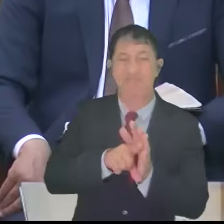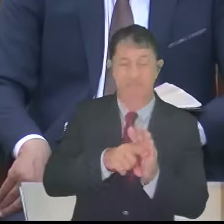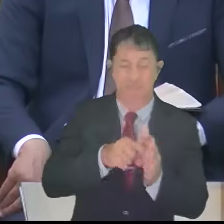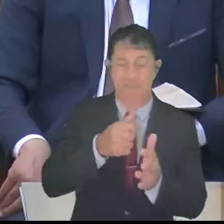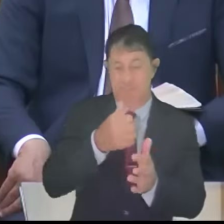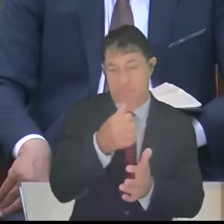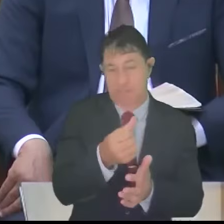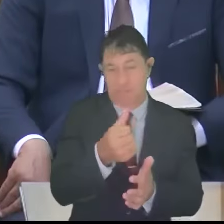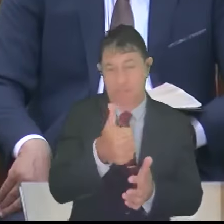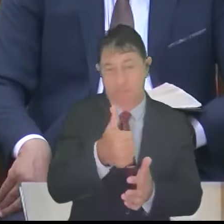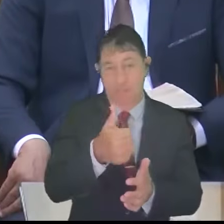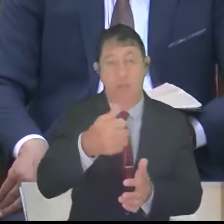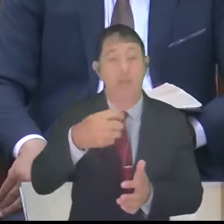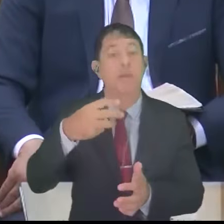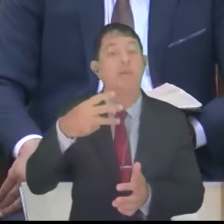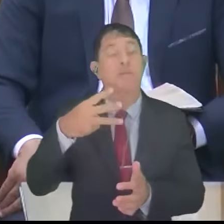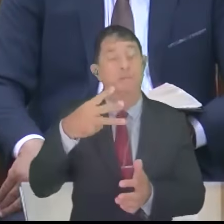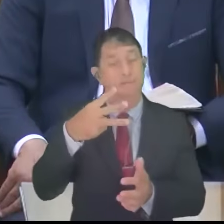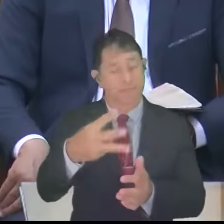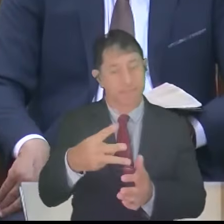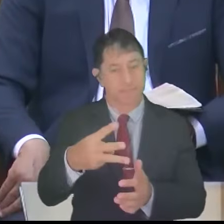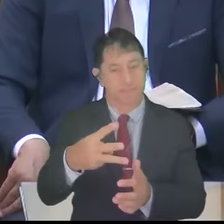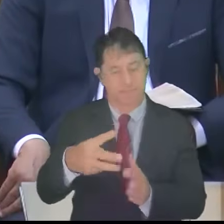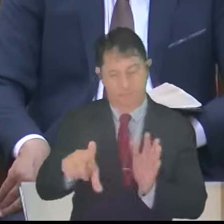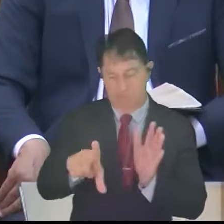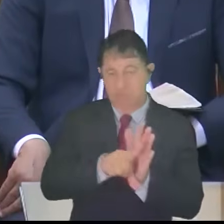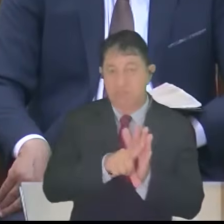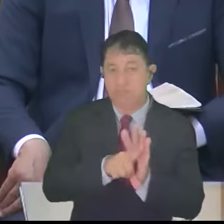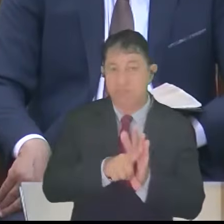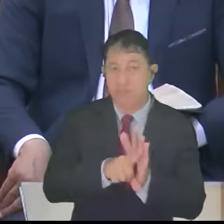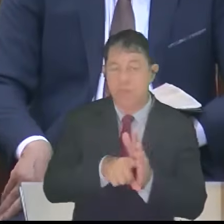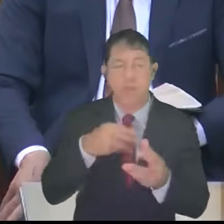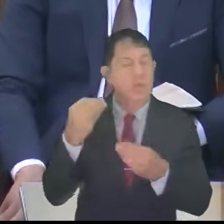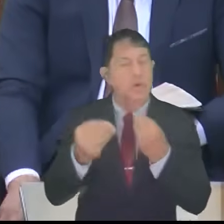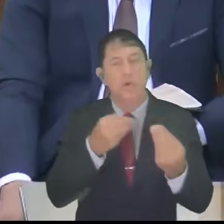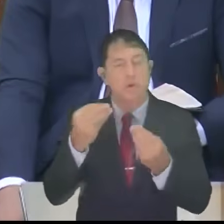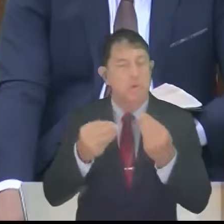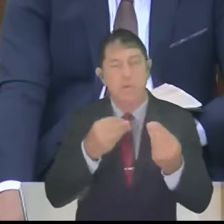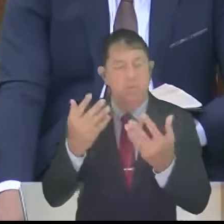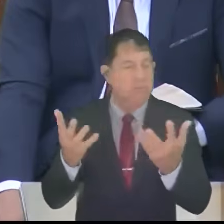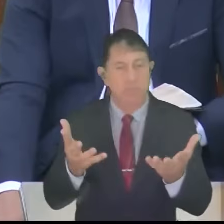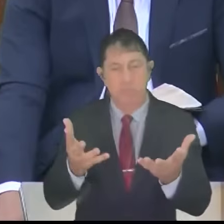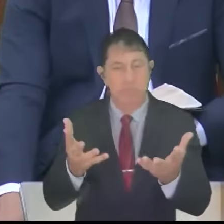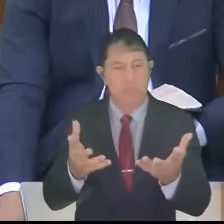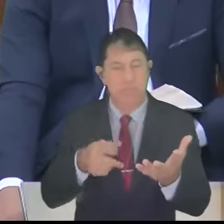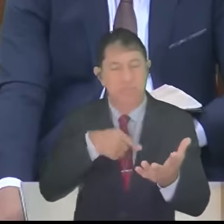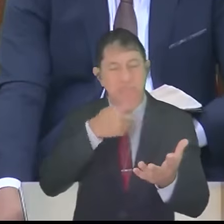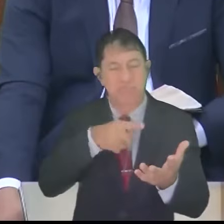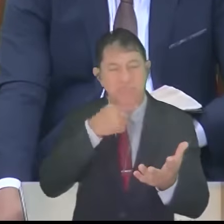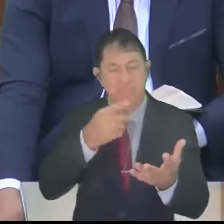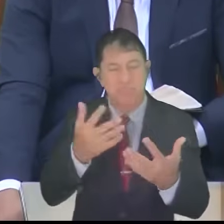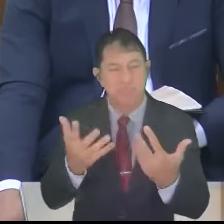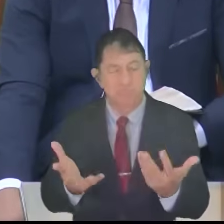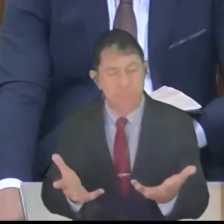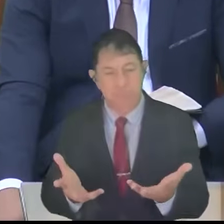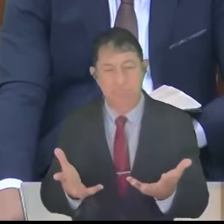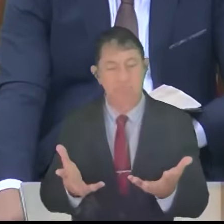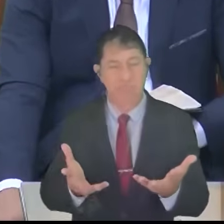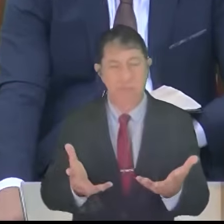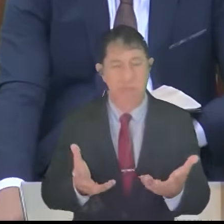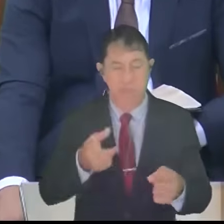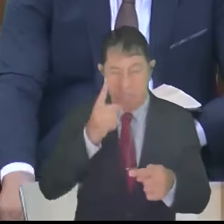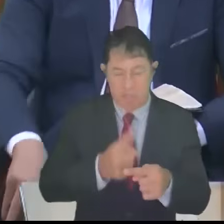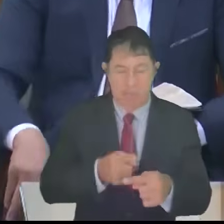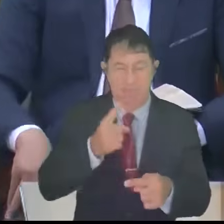preceitos, 613 mandamentos, e eles se sentiam cansados, eles se sentiam oprimidos, porque